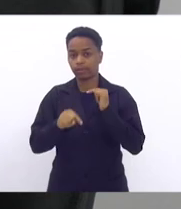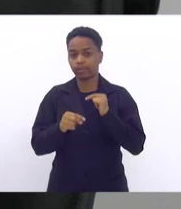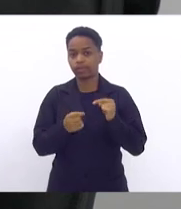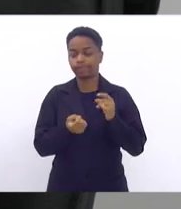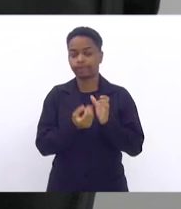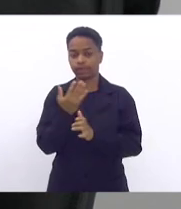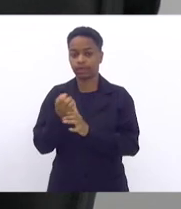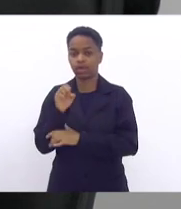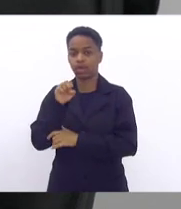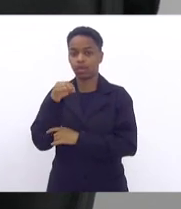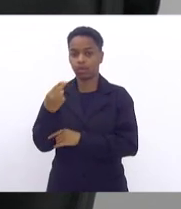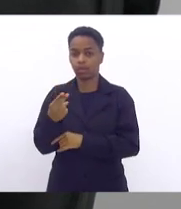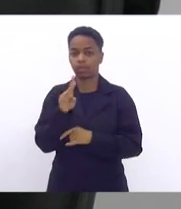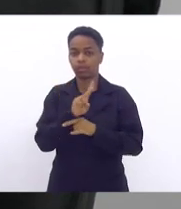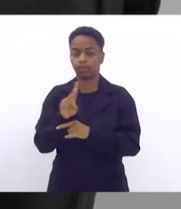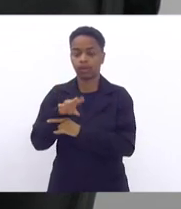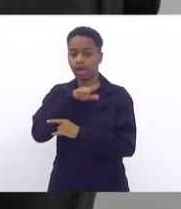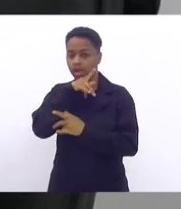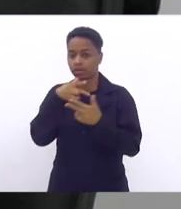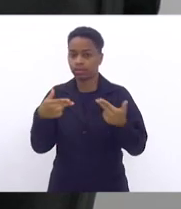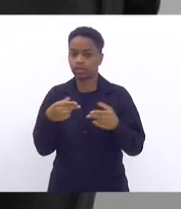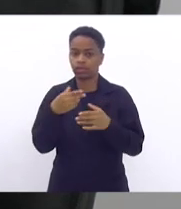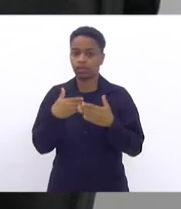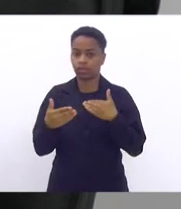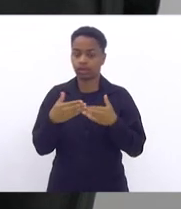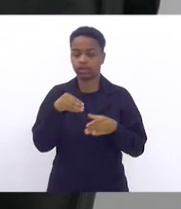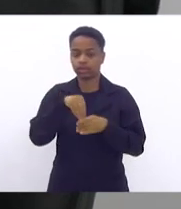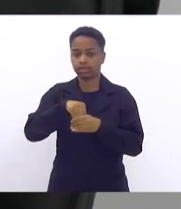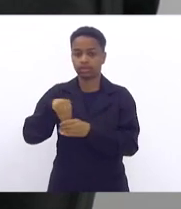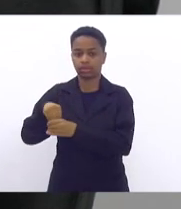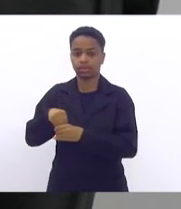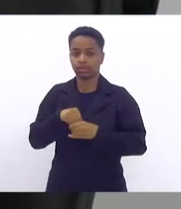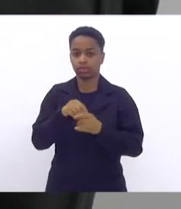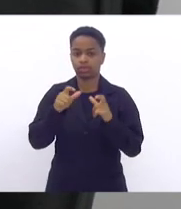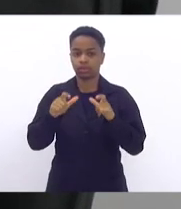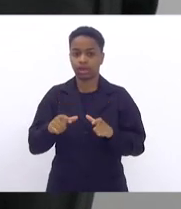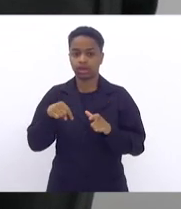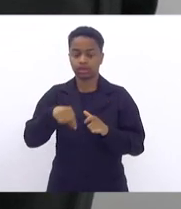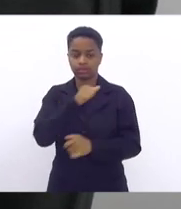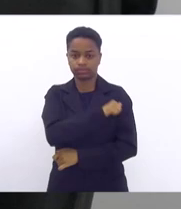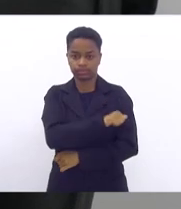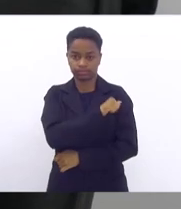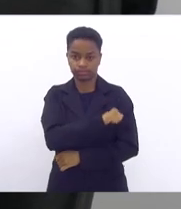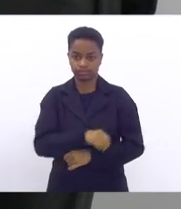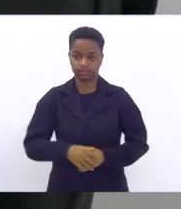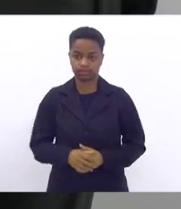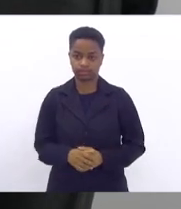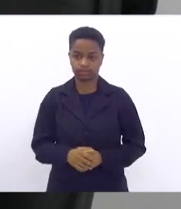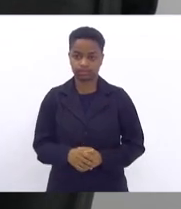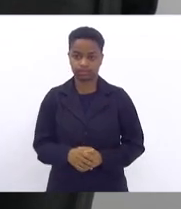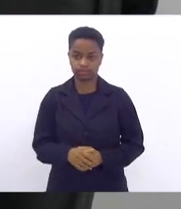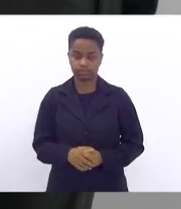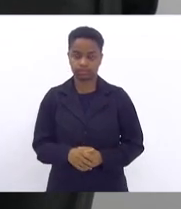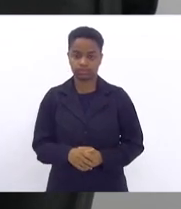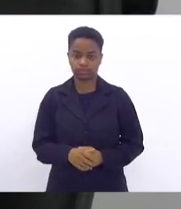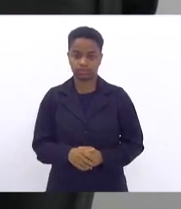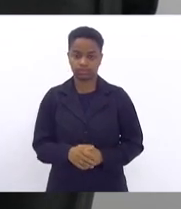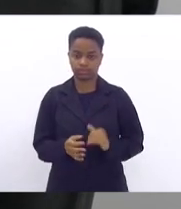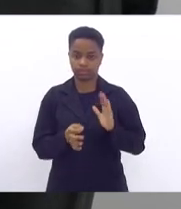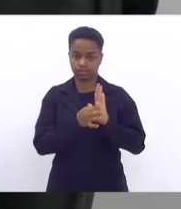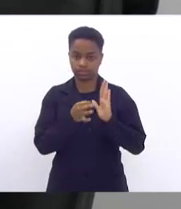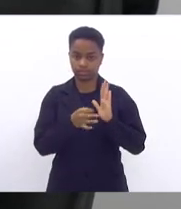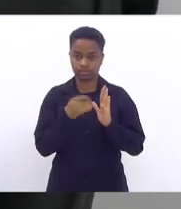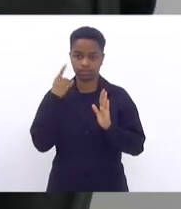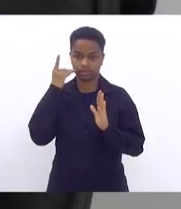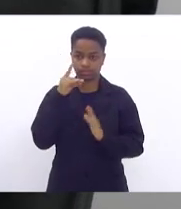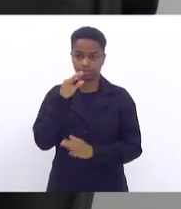animais de qualquer espécie nas unidades autônomas no âmbito do Estado do Rio de Janeiro. O parecer do